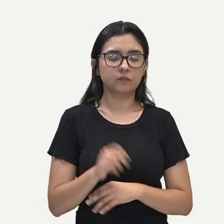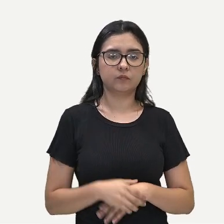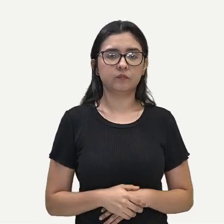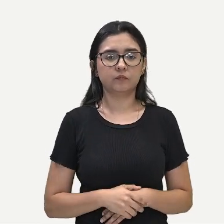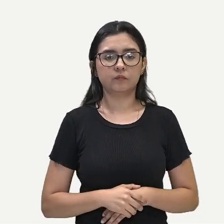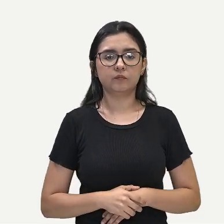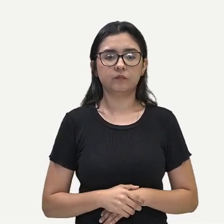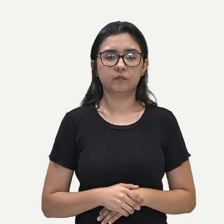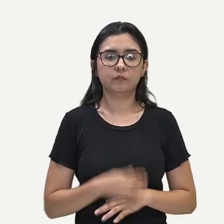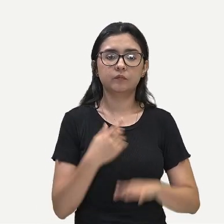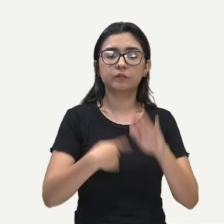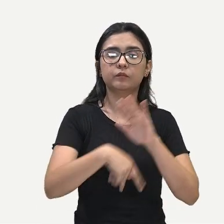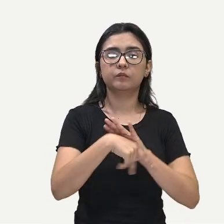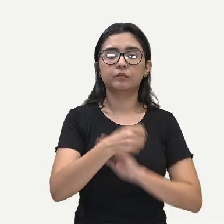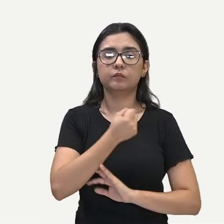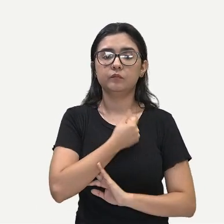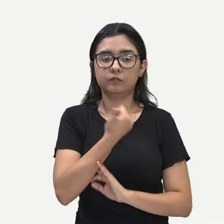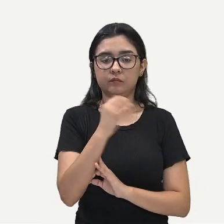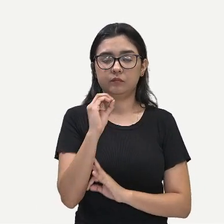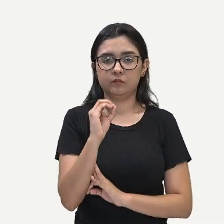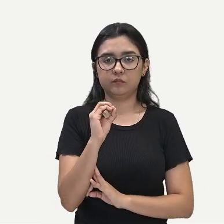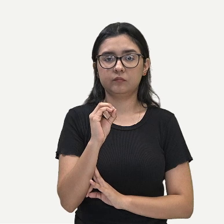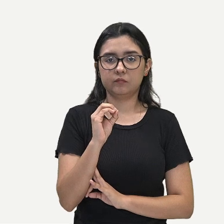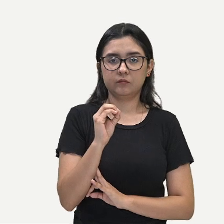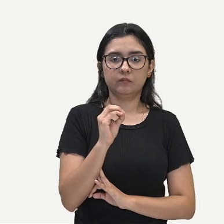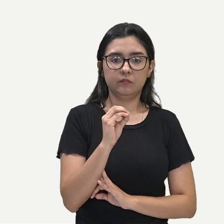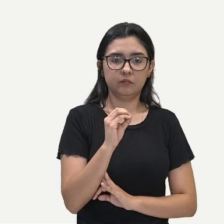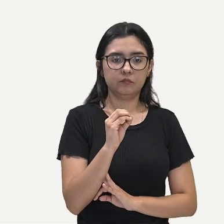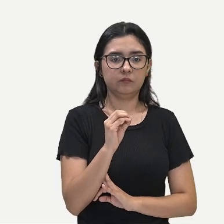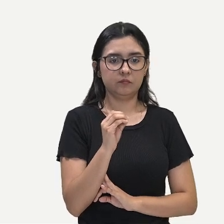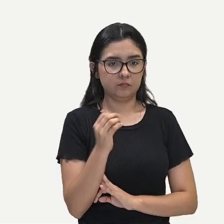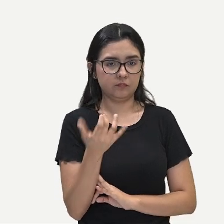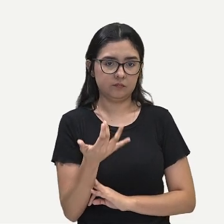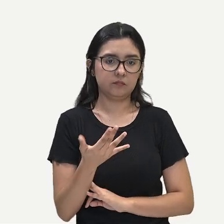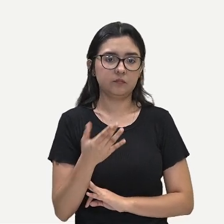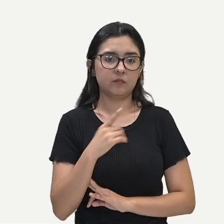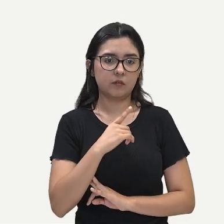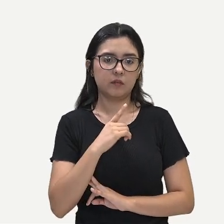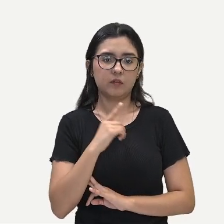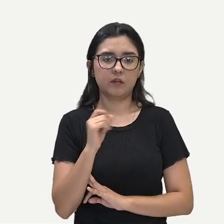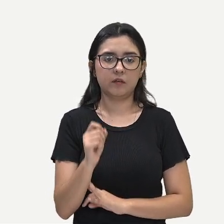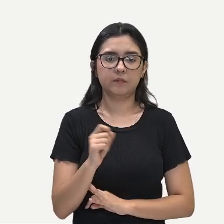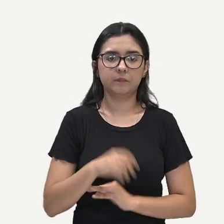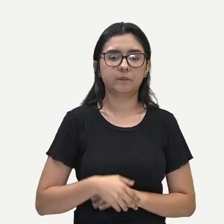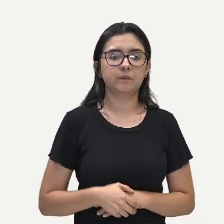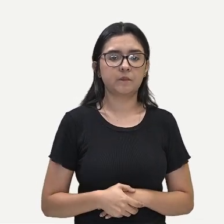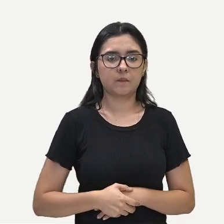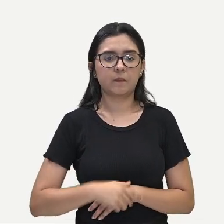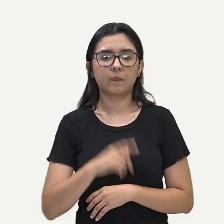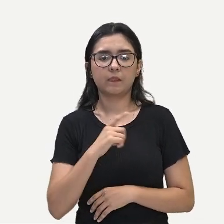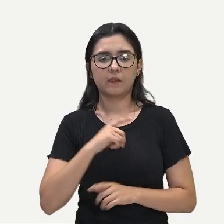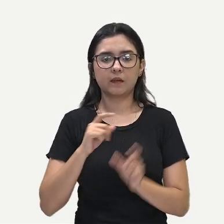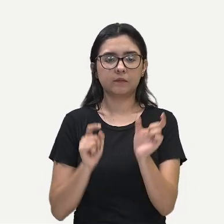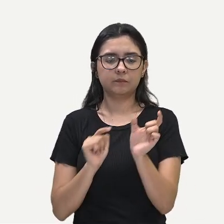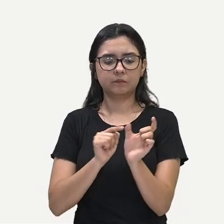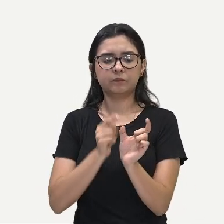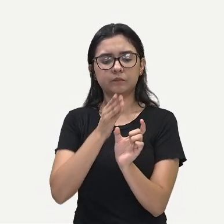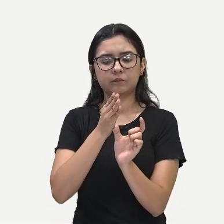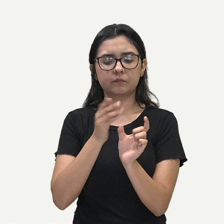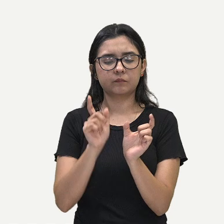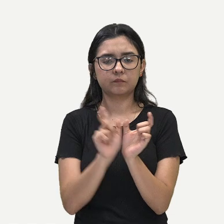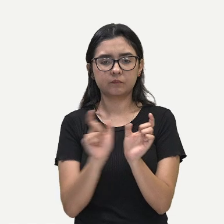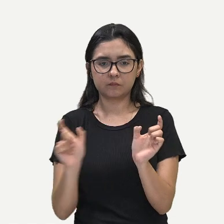do numeral 10, né? Então, aqui nós temos essa divisão. Se vocês